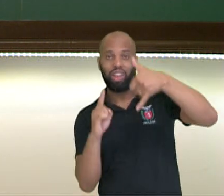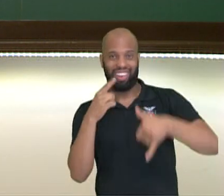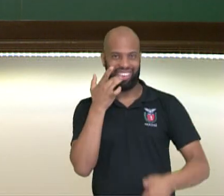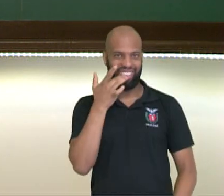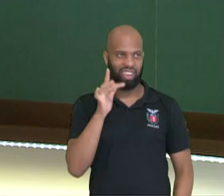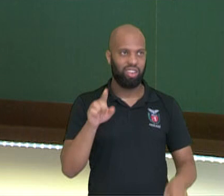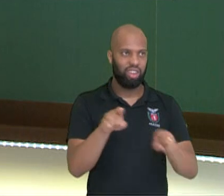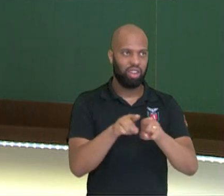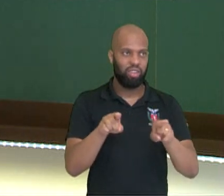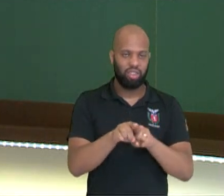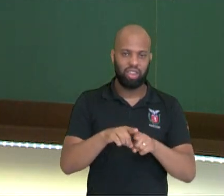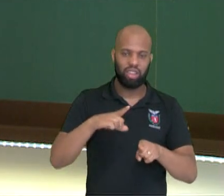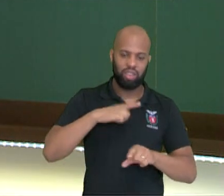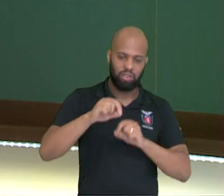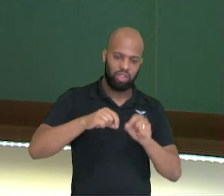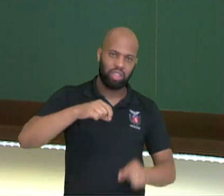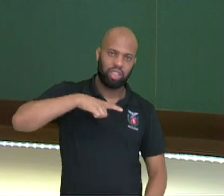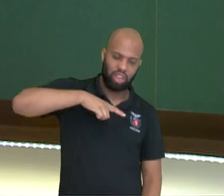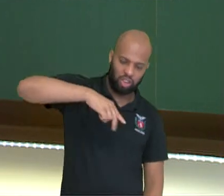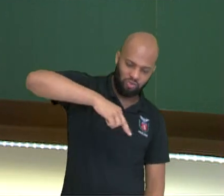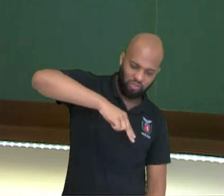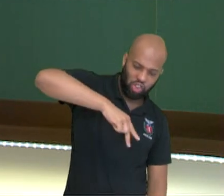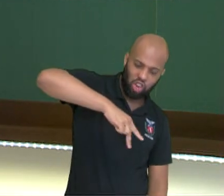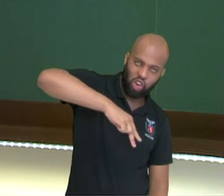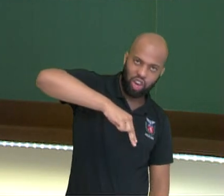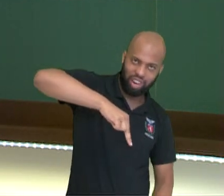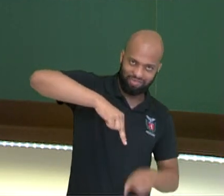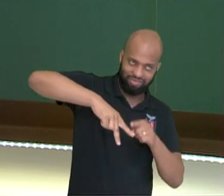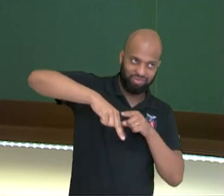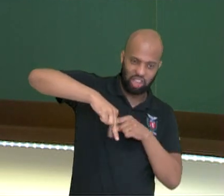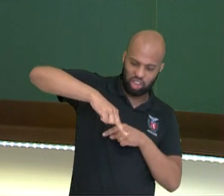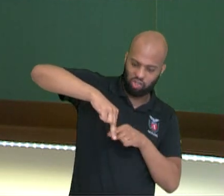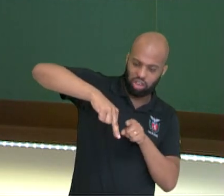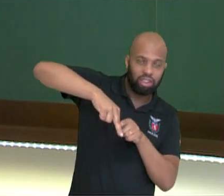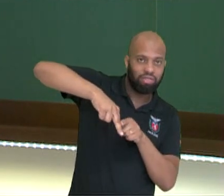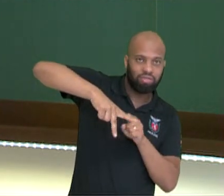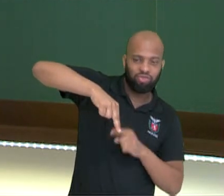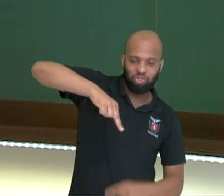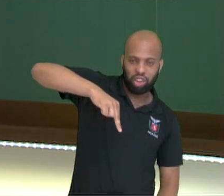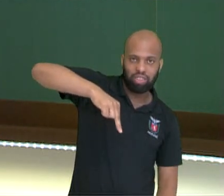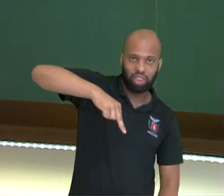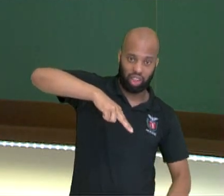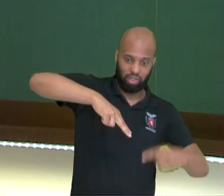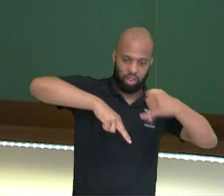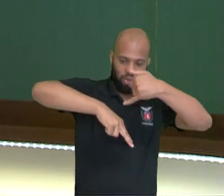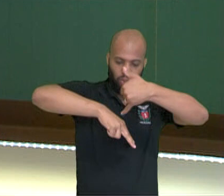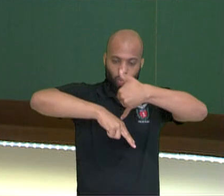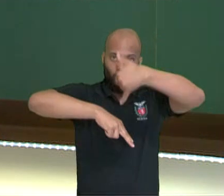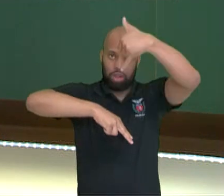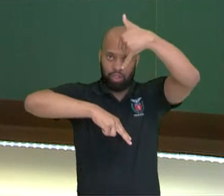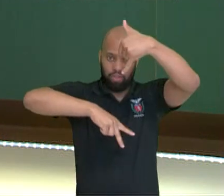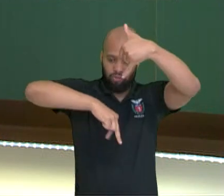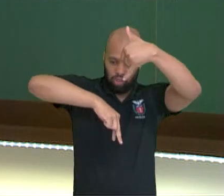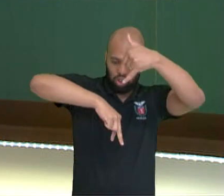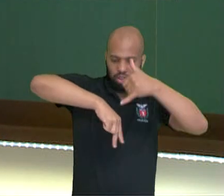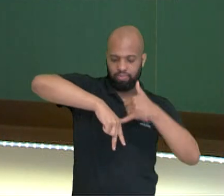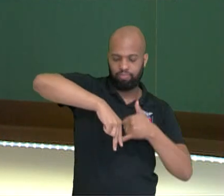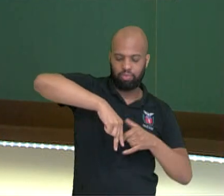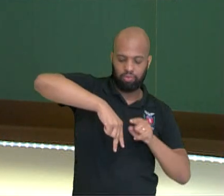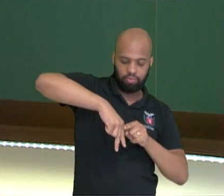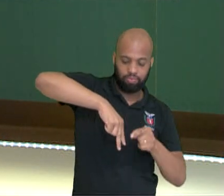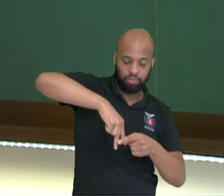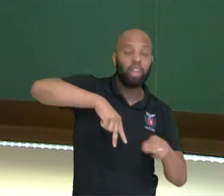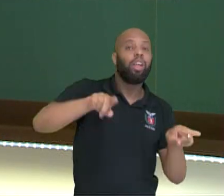tenho folhas de ouro, duas folhinhas de ouro, né, juntas ali, que no caso, igualzinho no caso das esferas ali